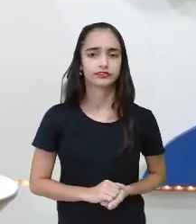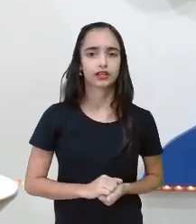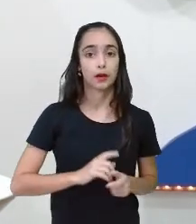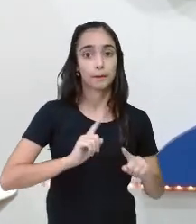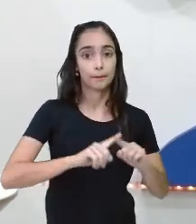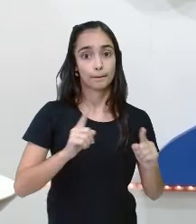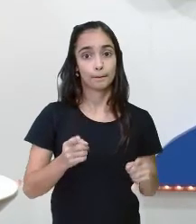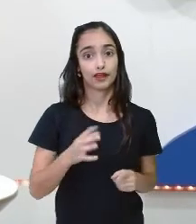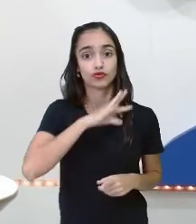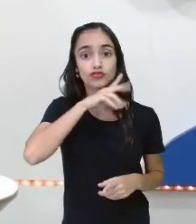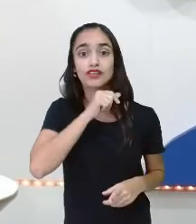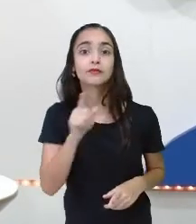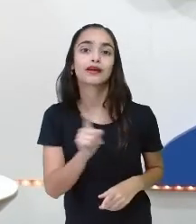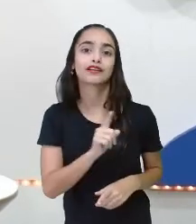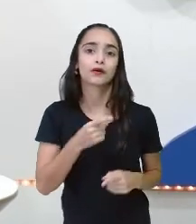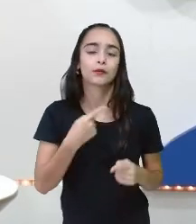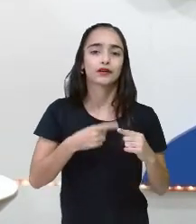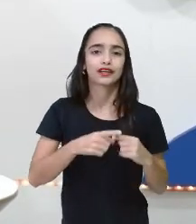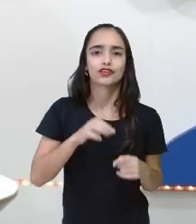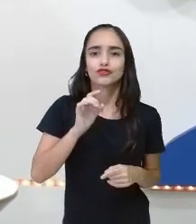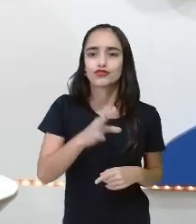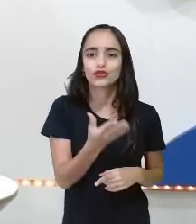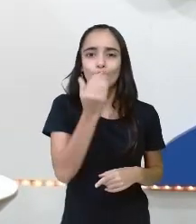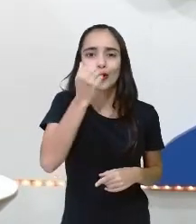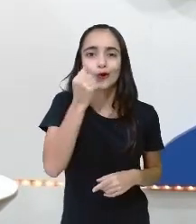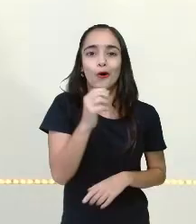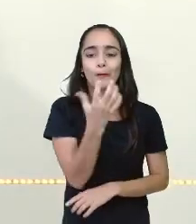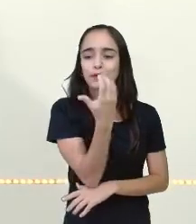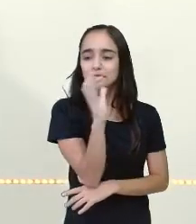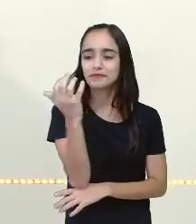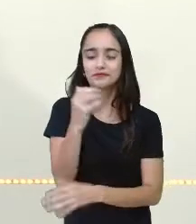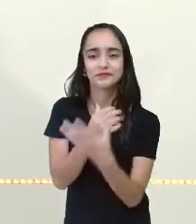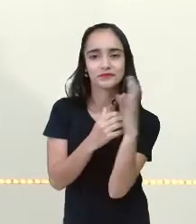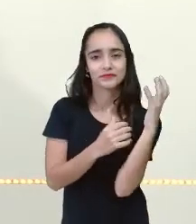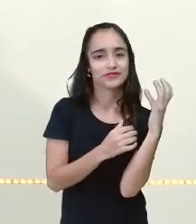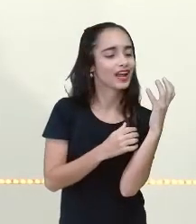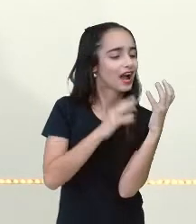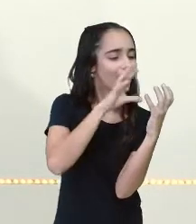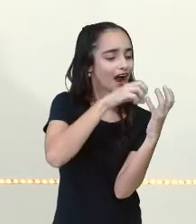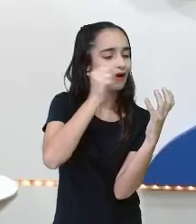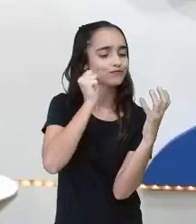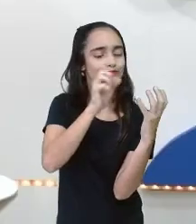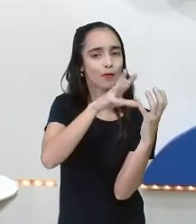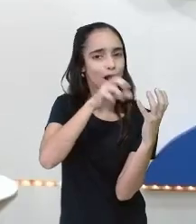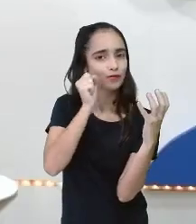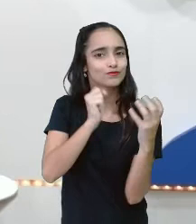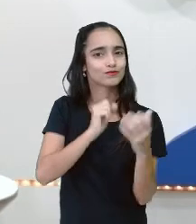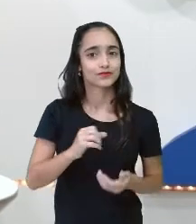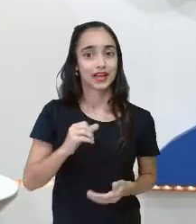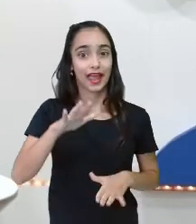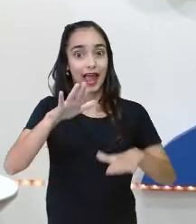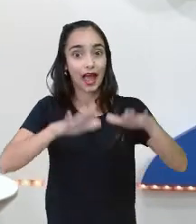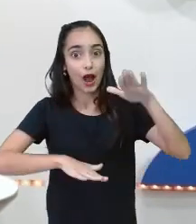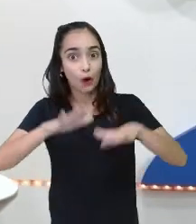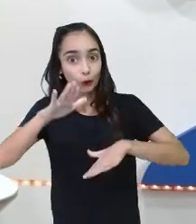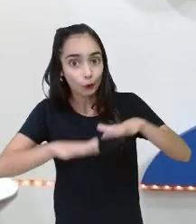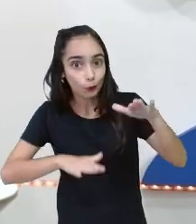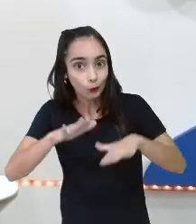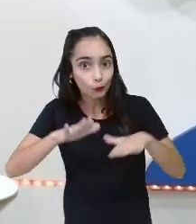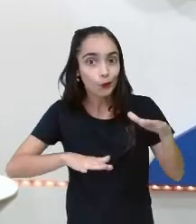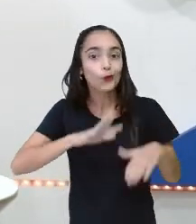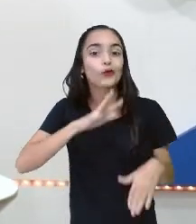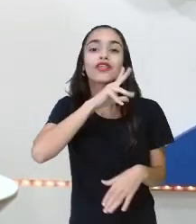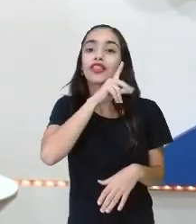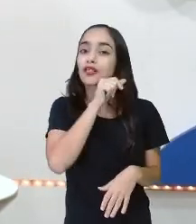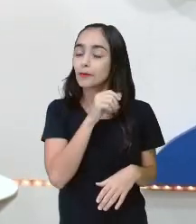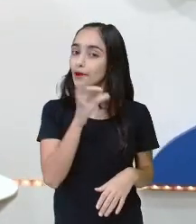animais não, porque eles só comem planta. Ó, você já ouviu falar em energia... De alguns animais, tá? Eu falei dos animais, mas não, de alguns, não são todos, não.